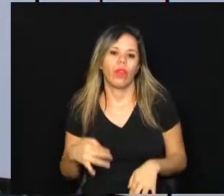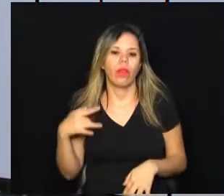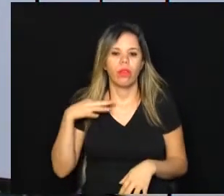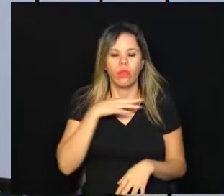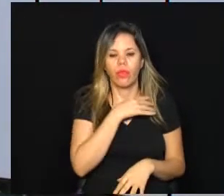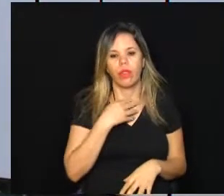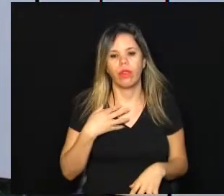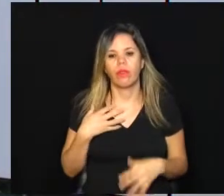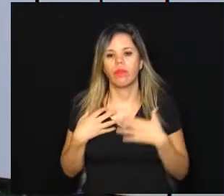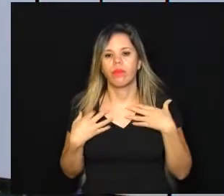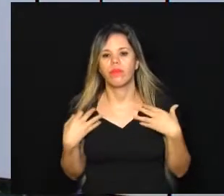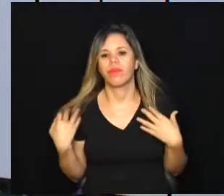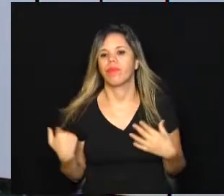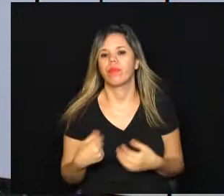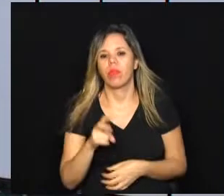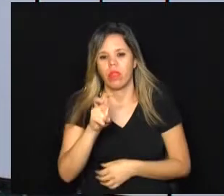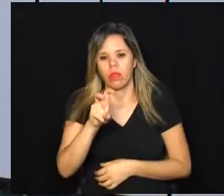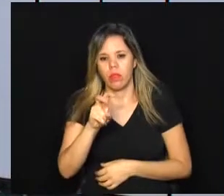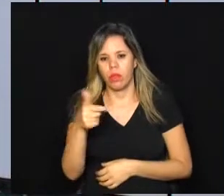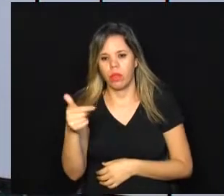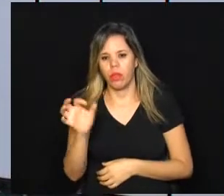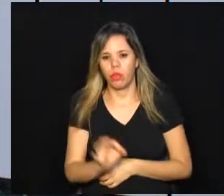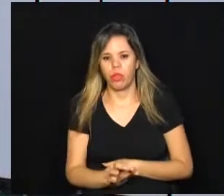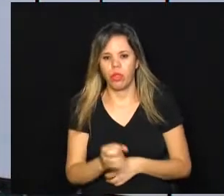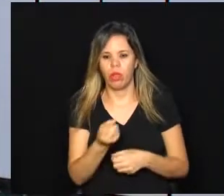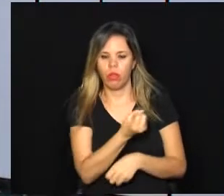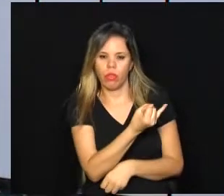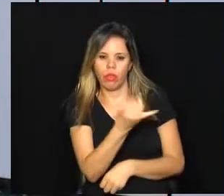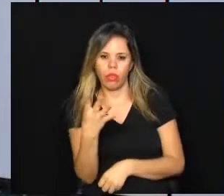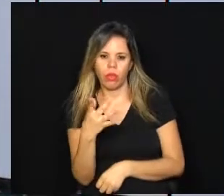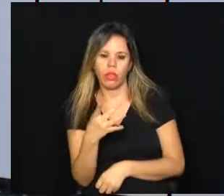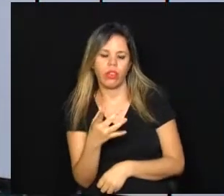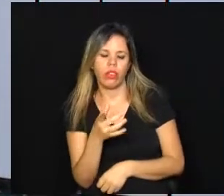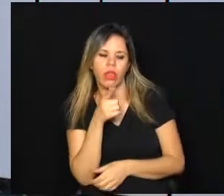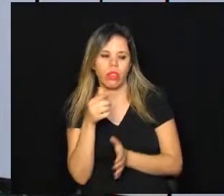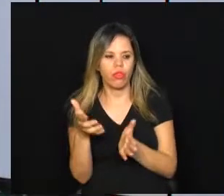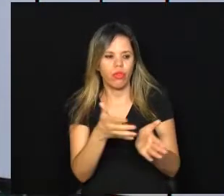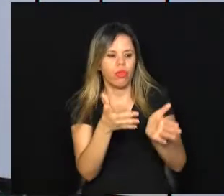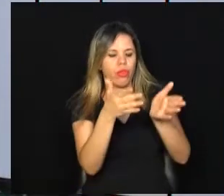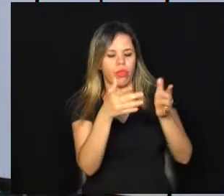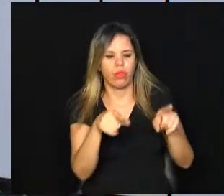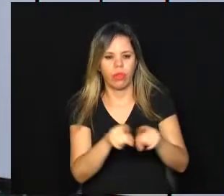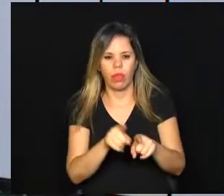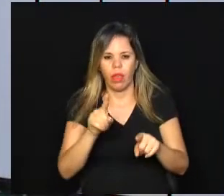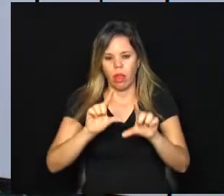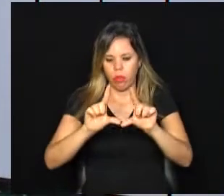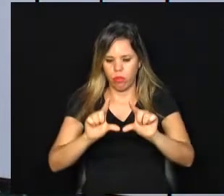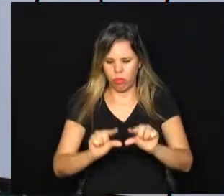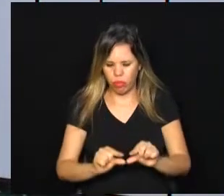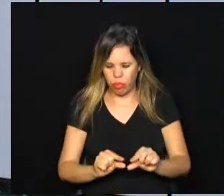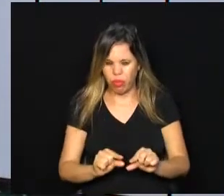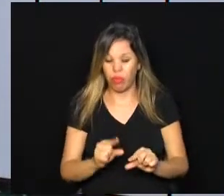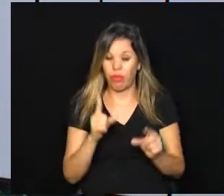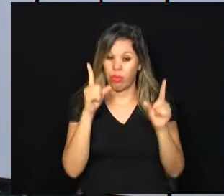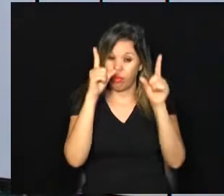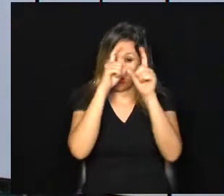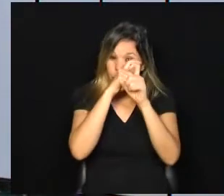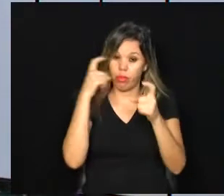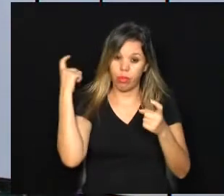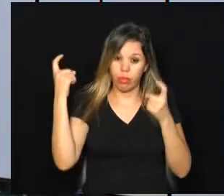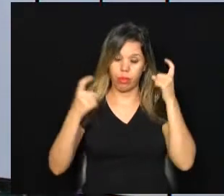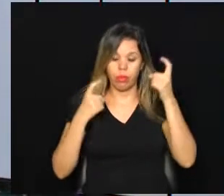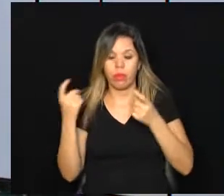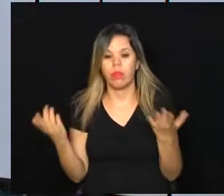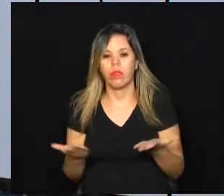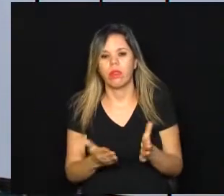com 52% da capacidade do Cantareira. Sim. É um nível considerado crítico, né? Sim. Porque agora vai